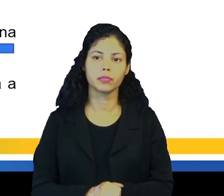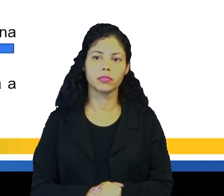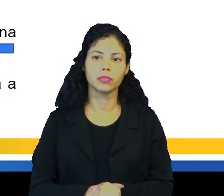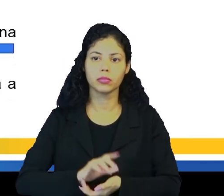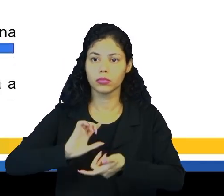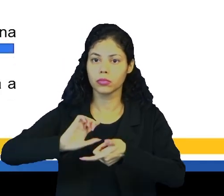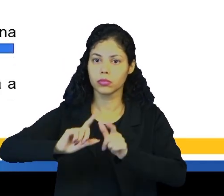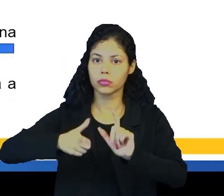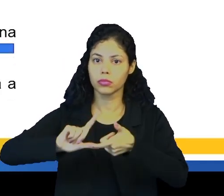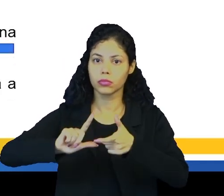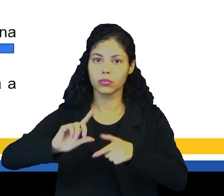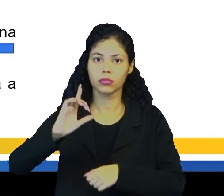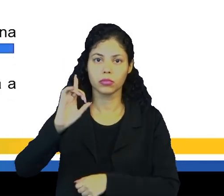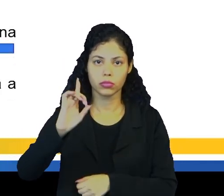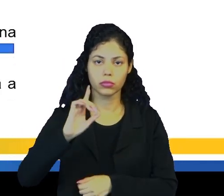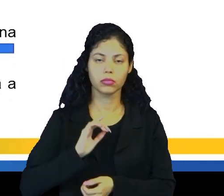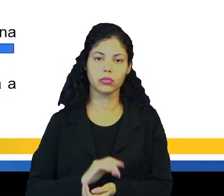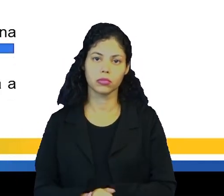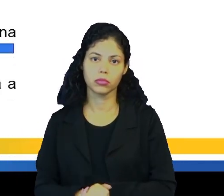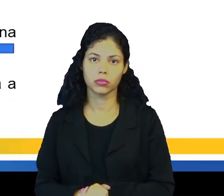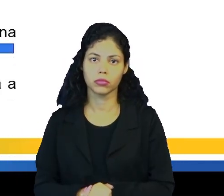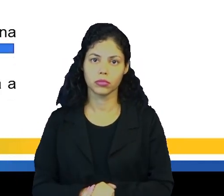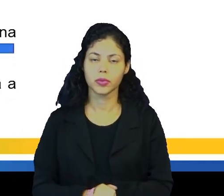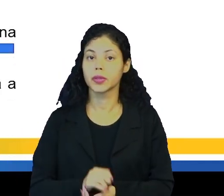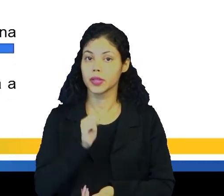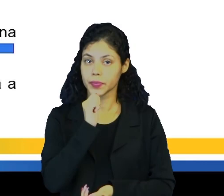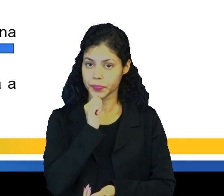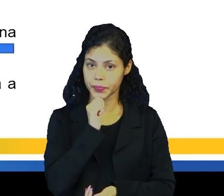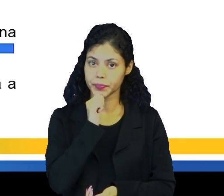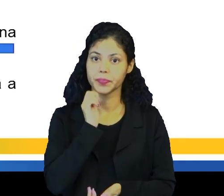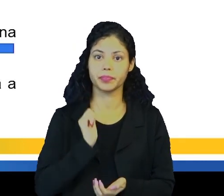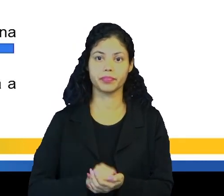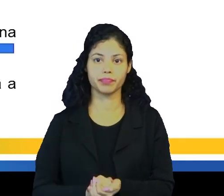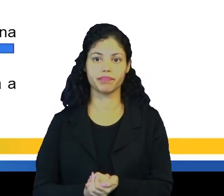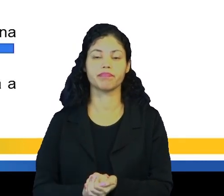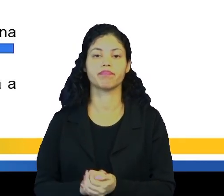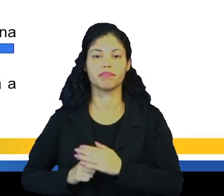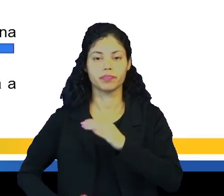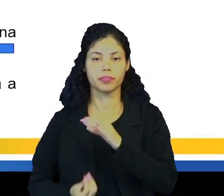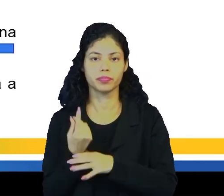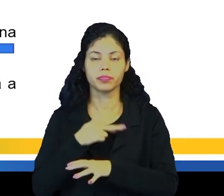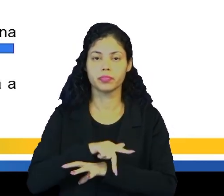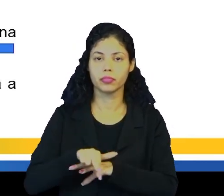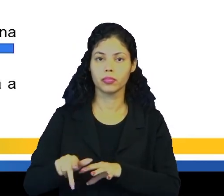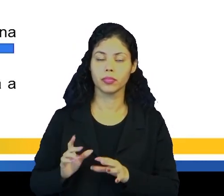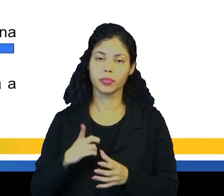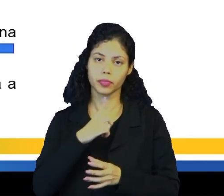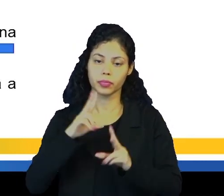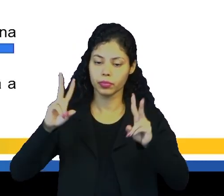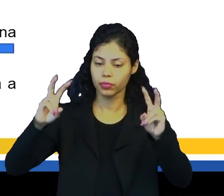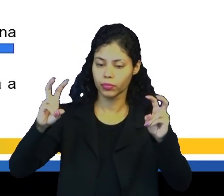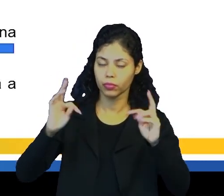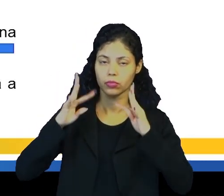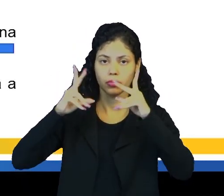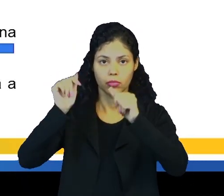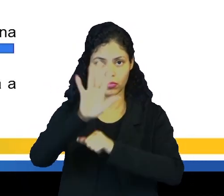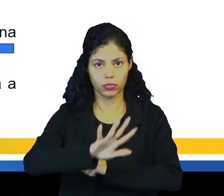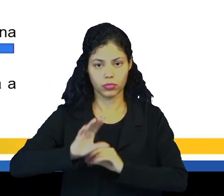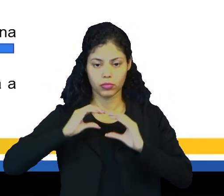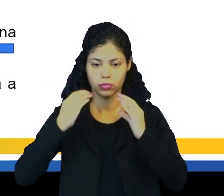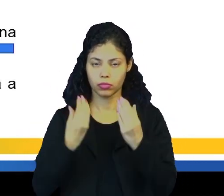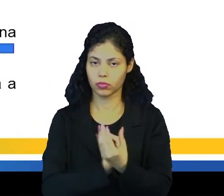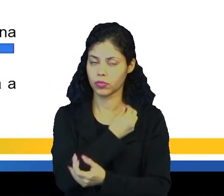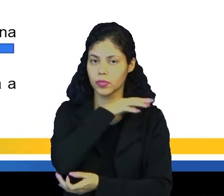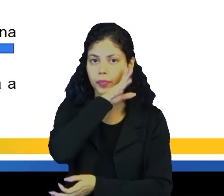Então, a resposta correta é a letra D. A biodiversidade é um conceito que abrange todas as formas de vida na natureza, incluindo as